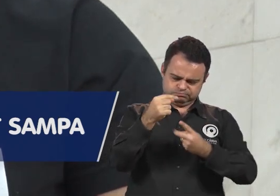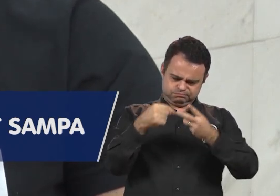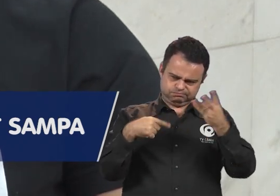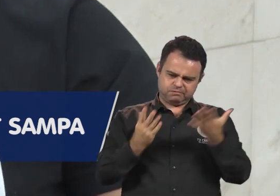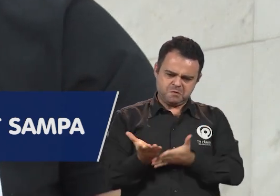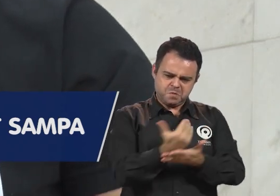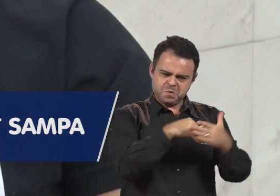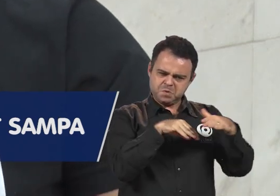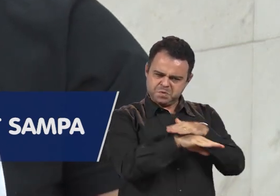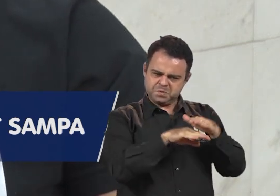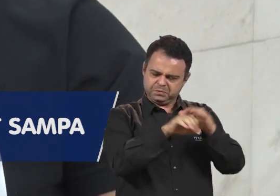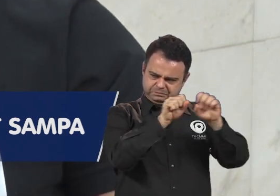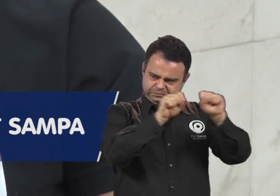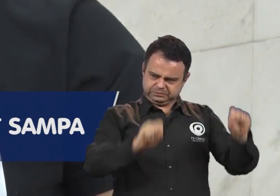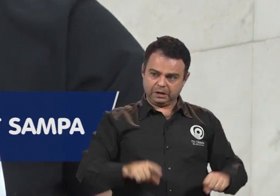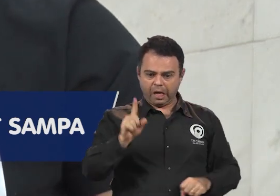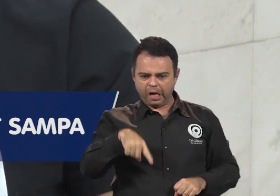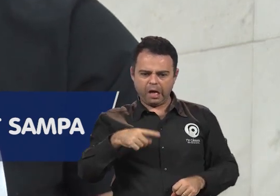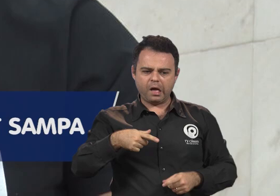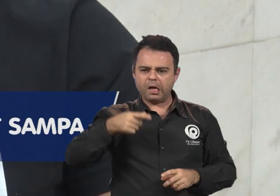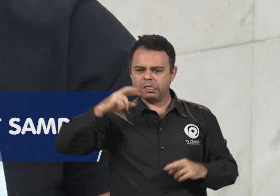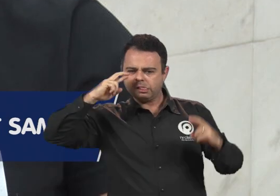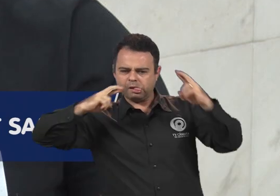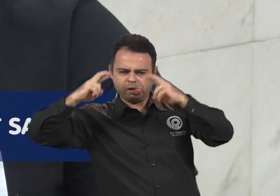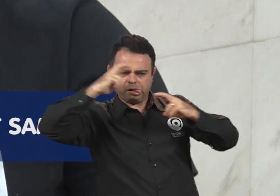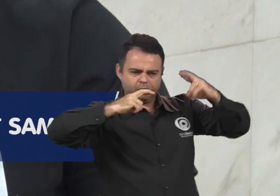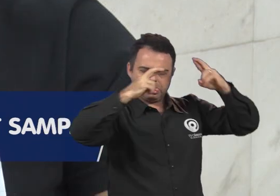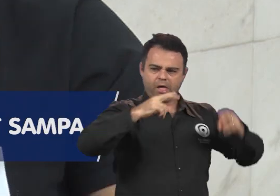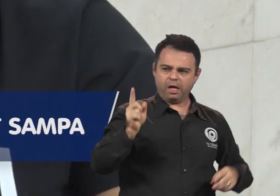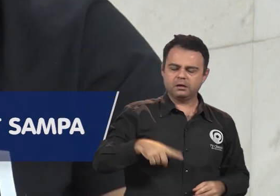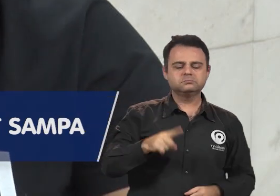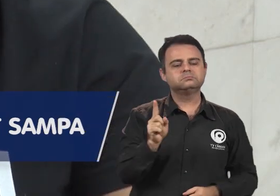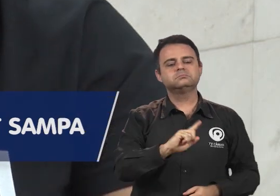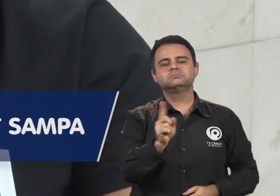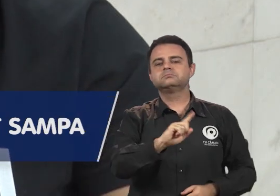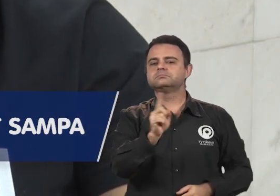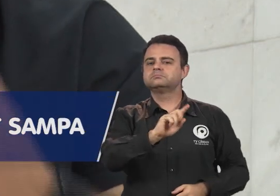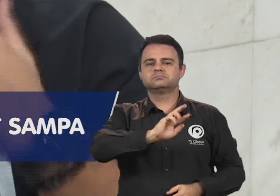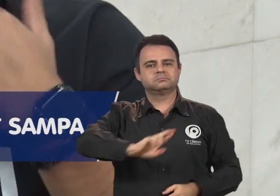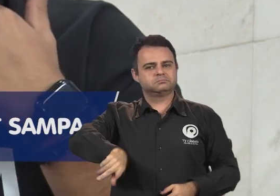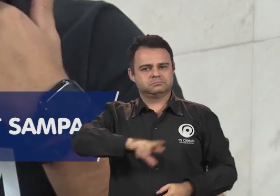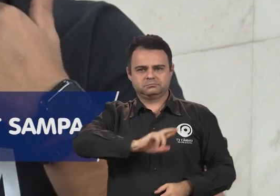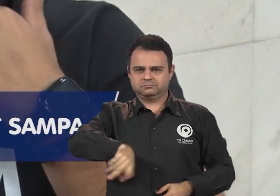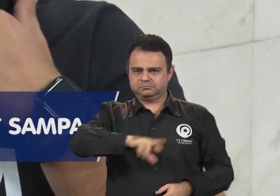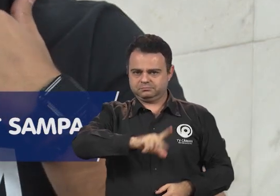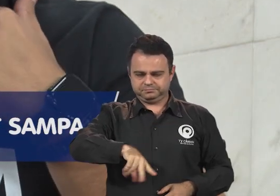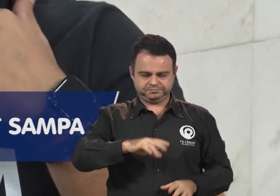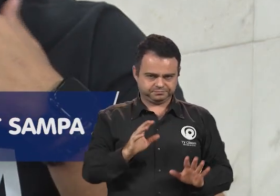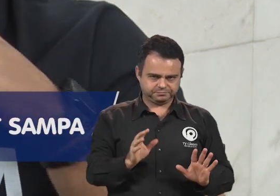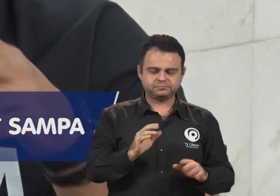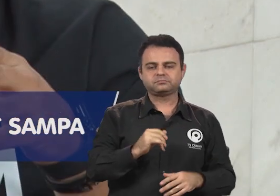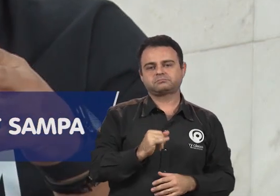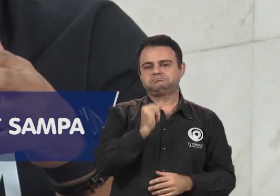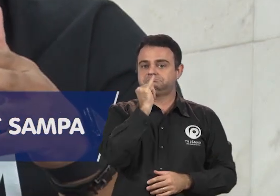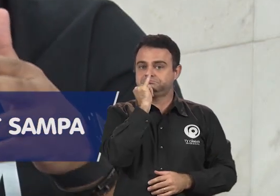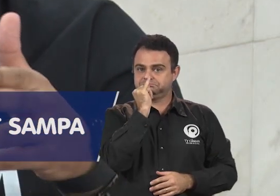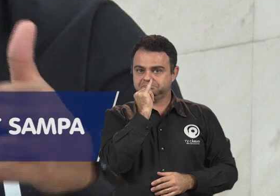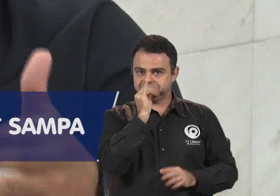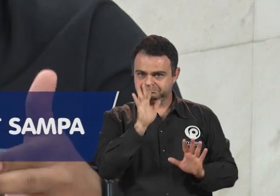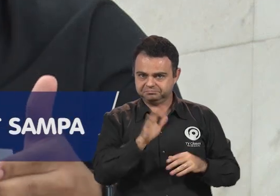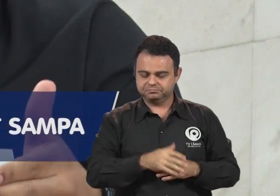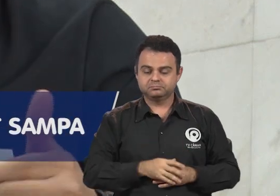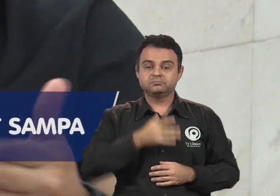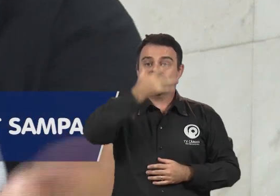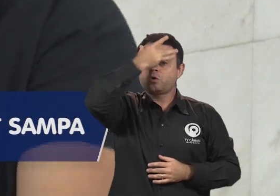Na verdade, não, porque a base deles é sempre comparada a uma base de dados. Então, se você passou e o